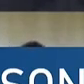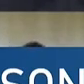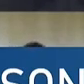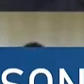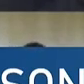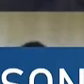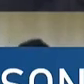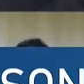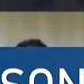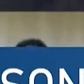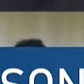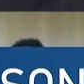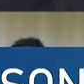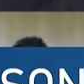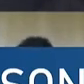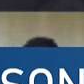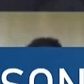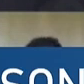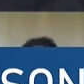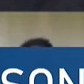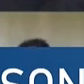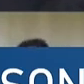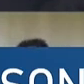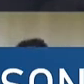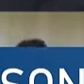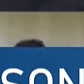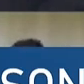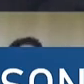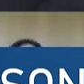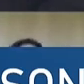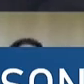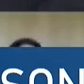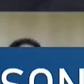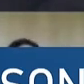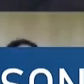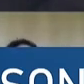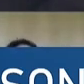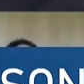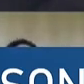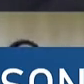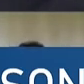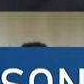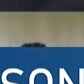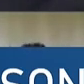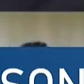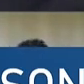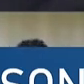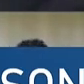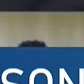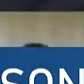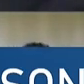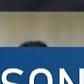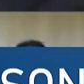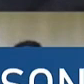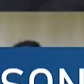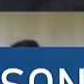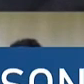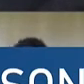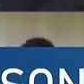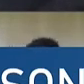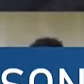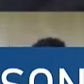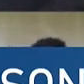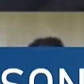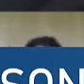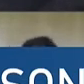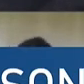a delação premiada sozinha não constitui meio de prova suficiente. Mas a delação